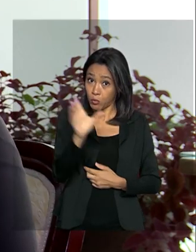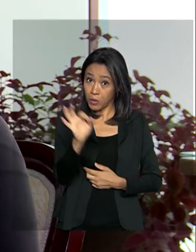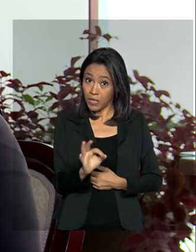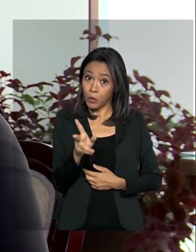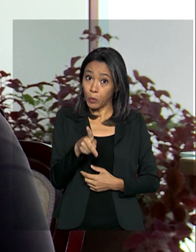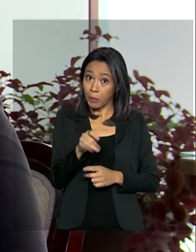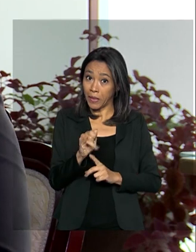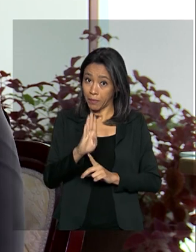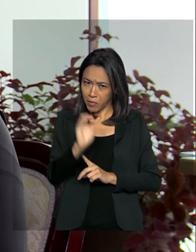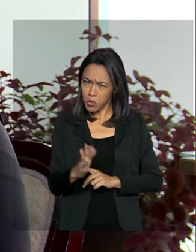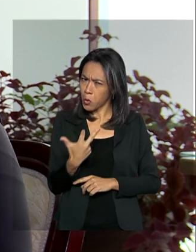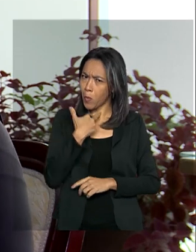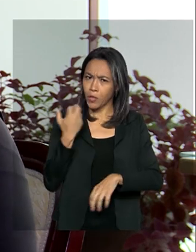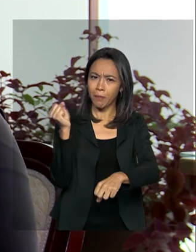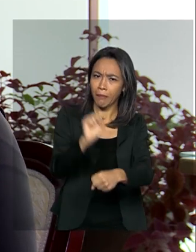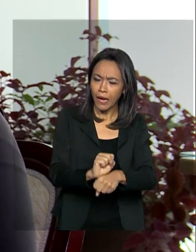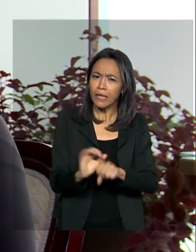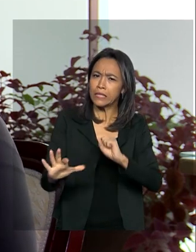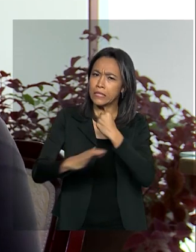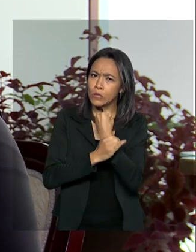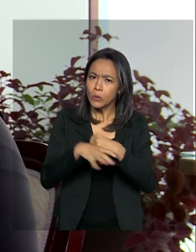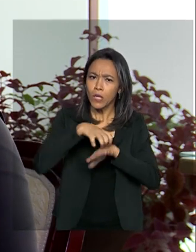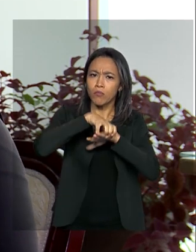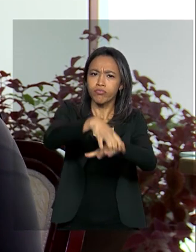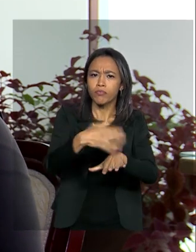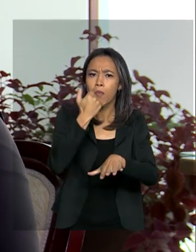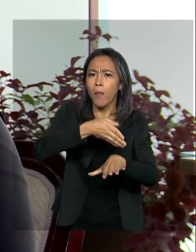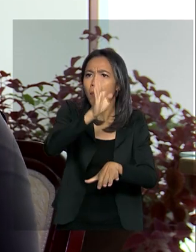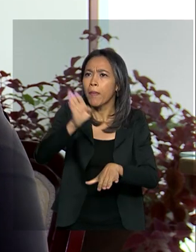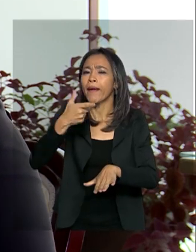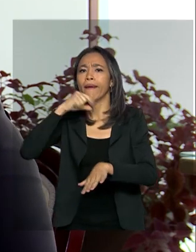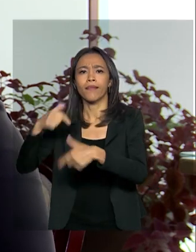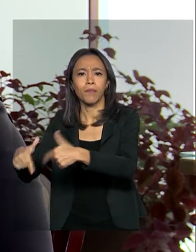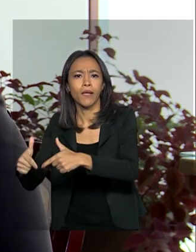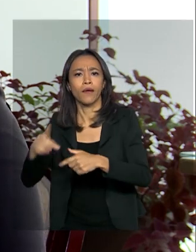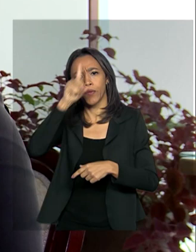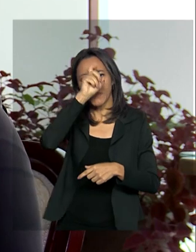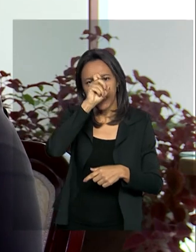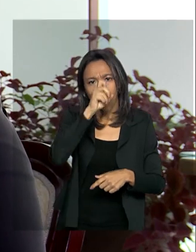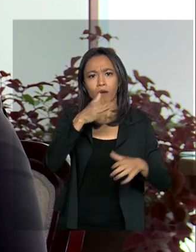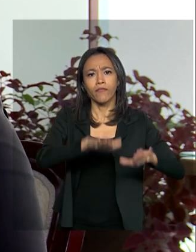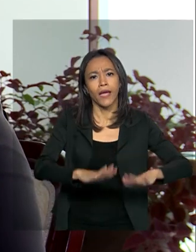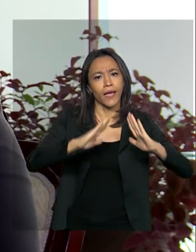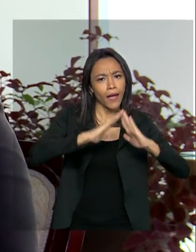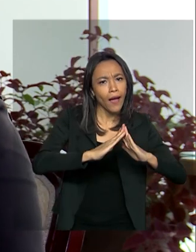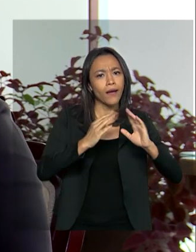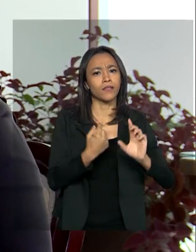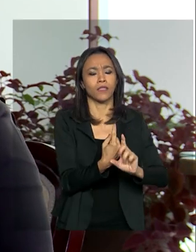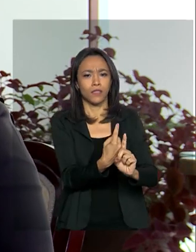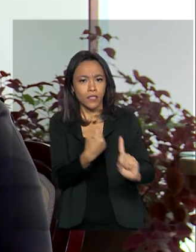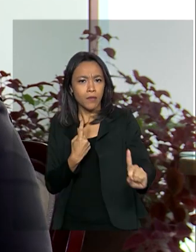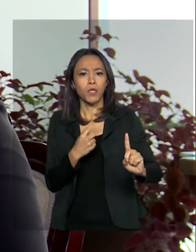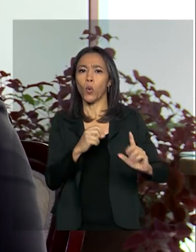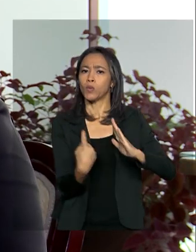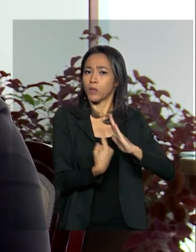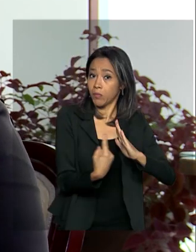setor que não pode parar que garante o abastecimento de quem tá internado no hospital quem tá trabalhando quem tá em casa com breno conseguindo cumprir um distanciamento ou